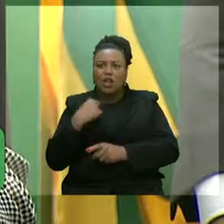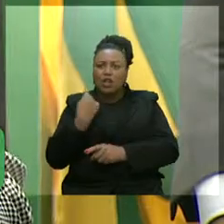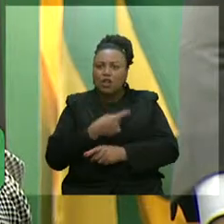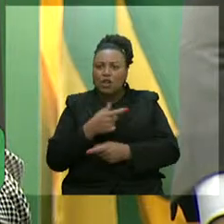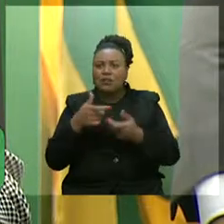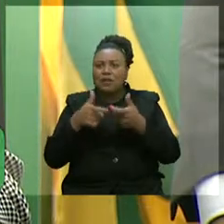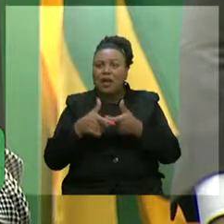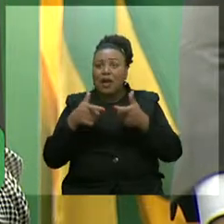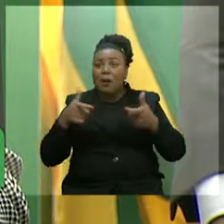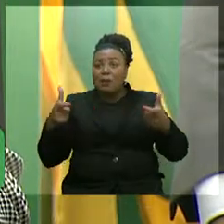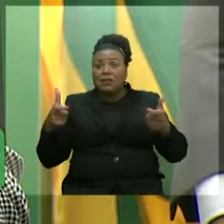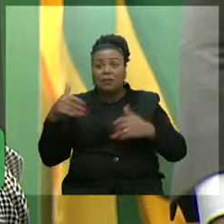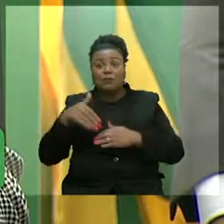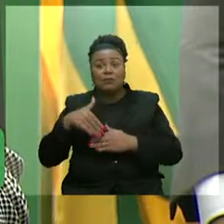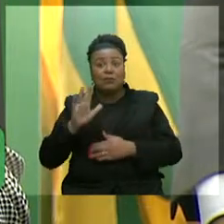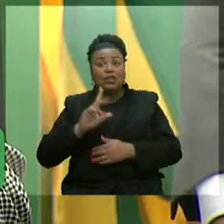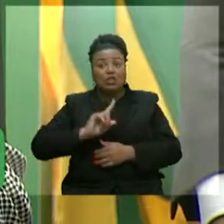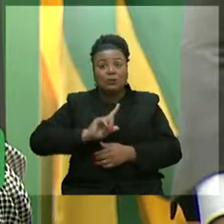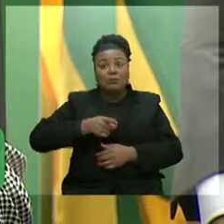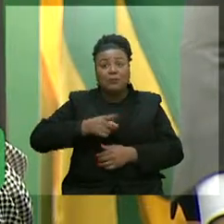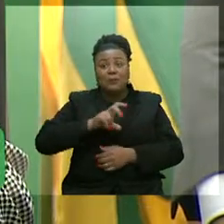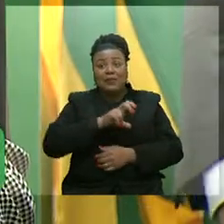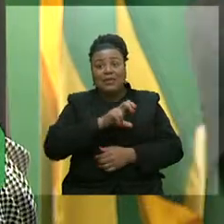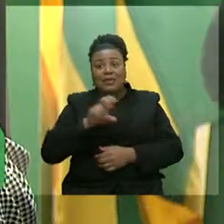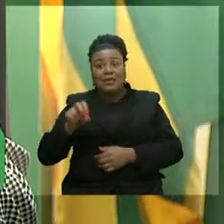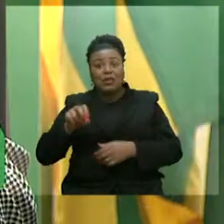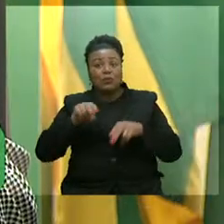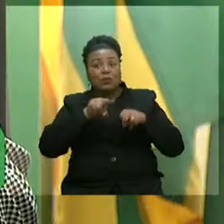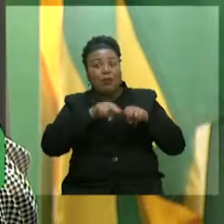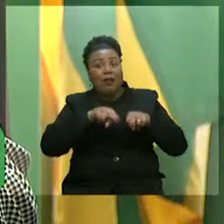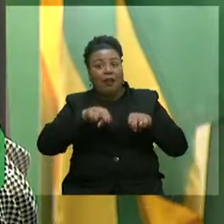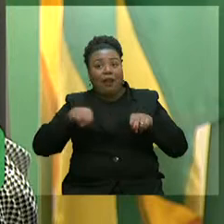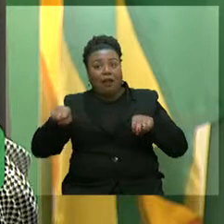aumentamos em mais de 1.500 leitos de UTI,